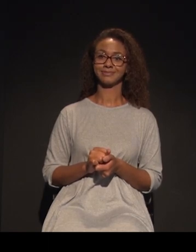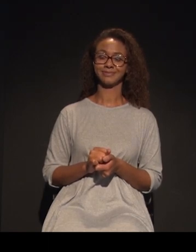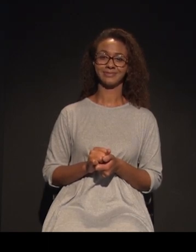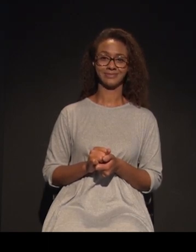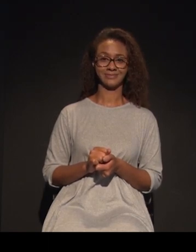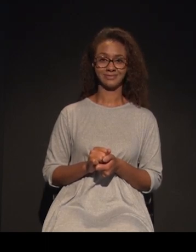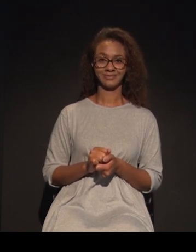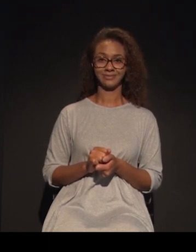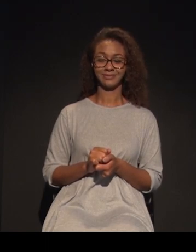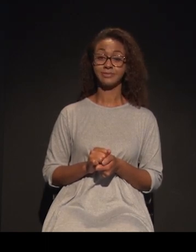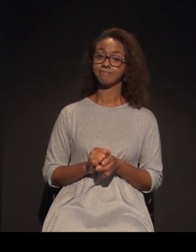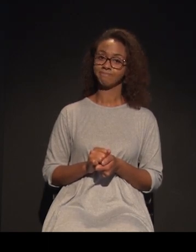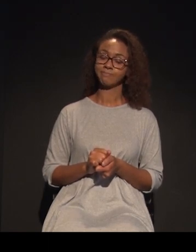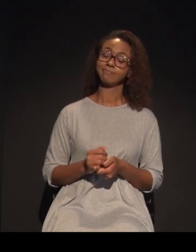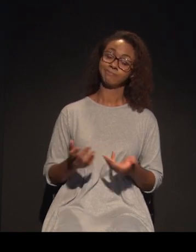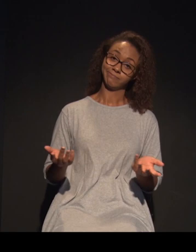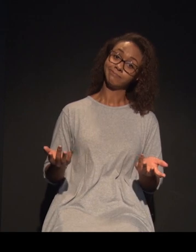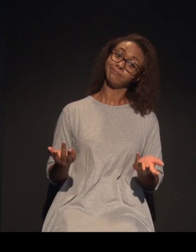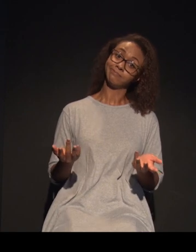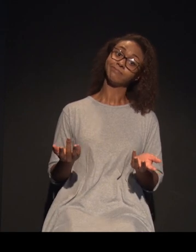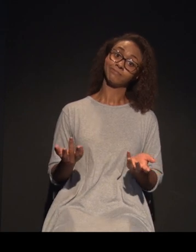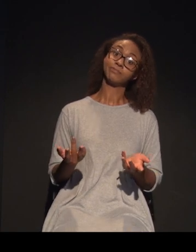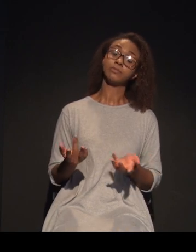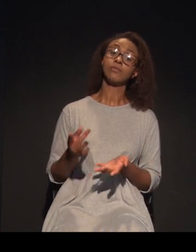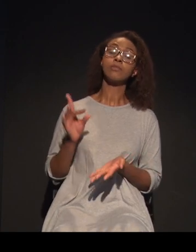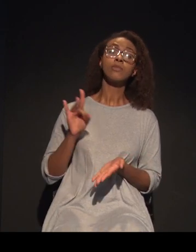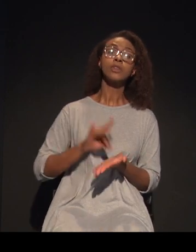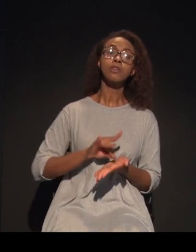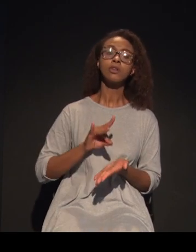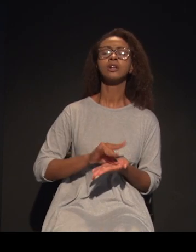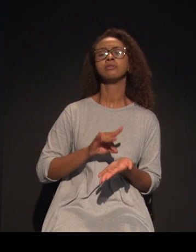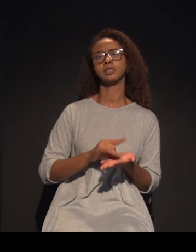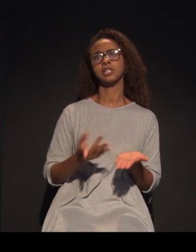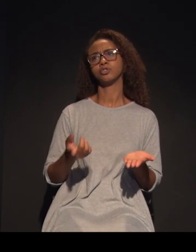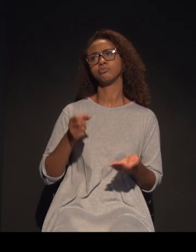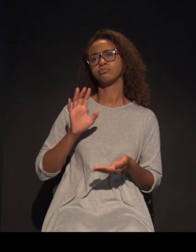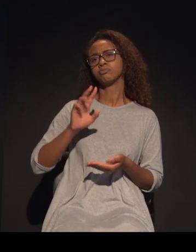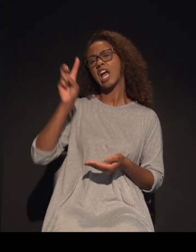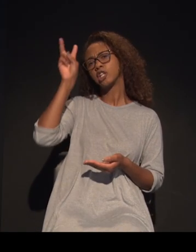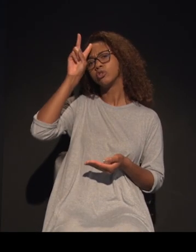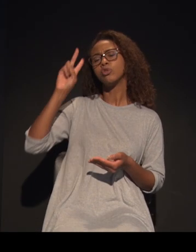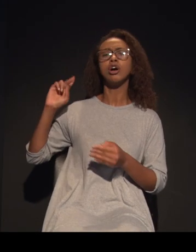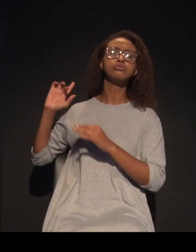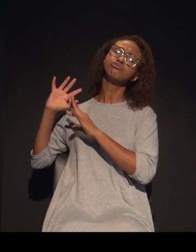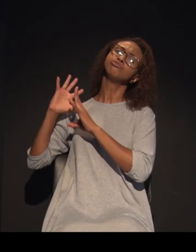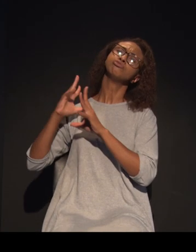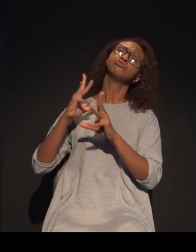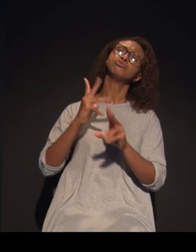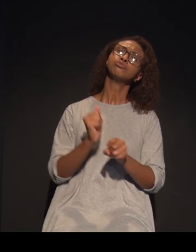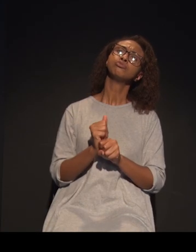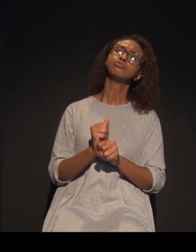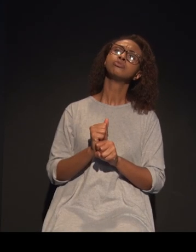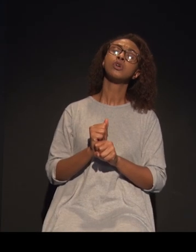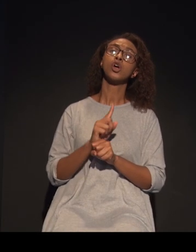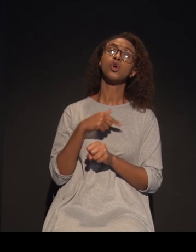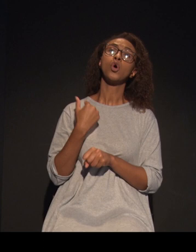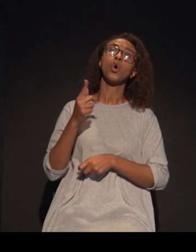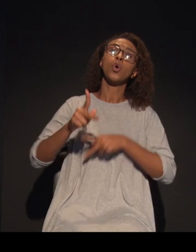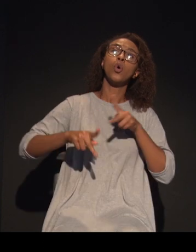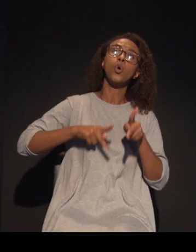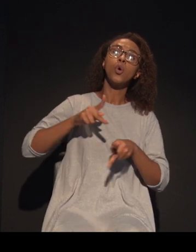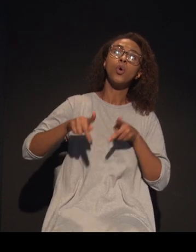então é um pouco a sessão um pouco histórico nem olho por olho localiza o sul do estado do amazonas